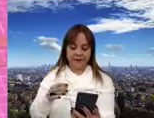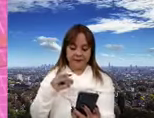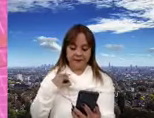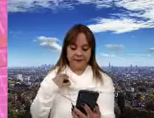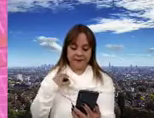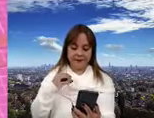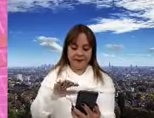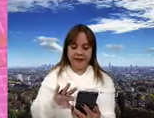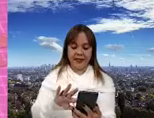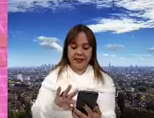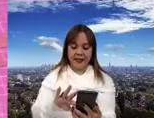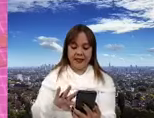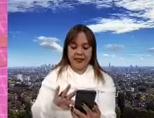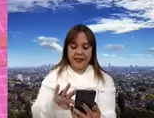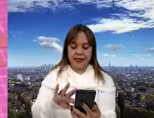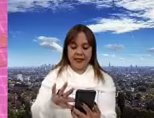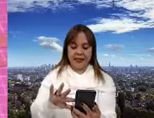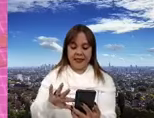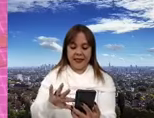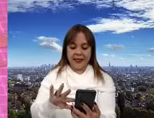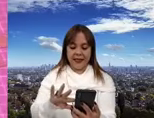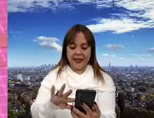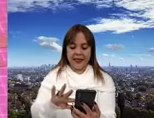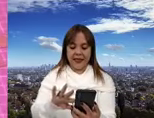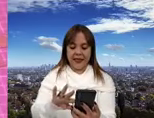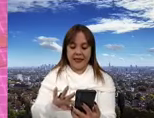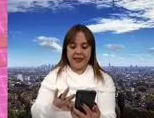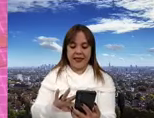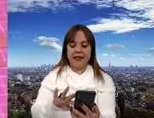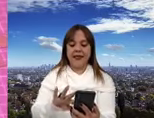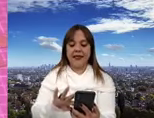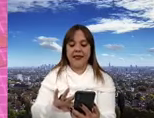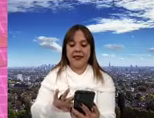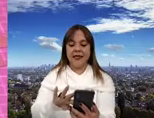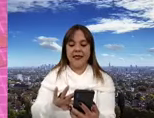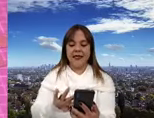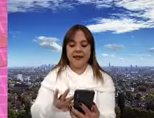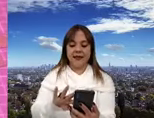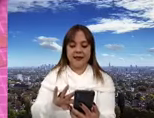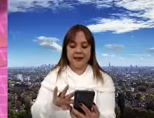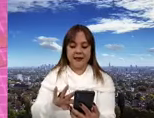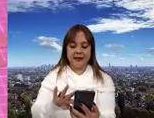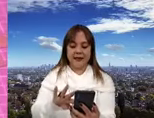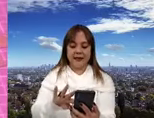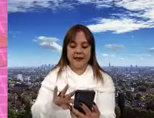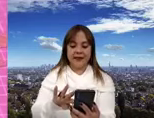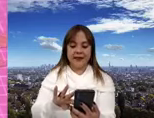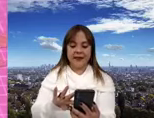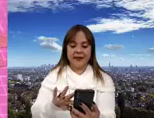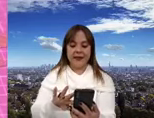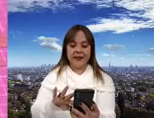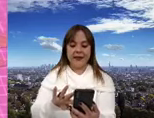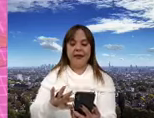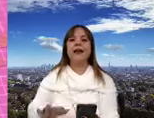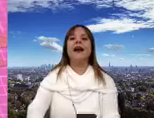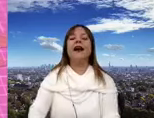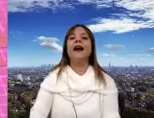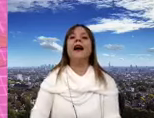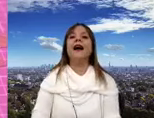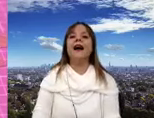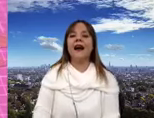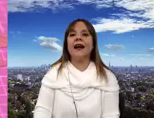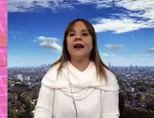a cabecinha, ela vai ficar unida aqui ao pescoço, tá vendo? Sim. Mas, para não dar uma diferença, não